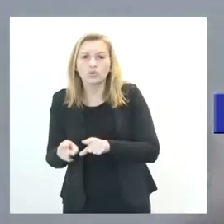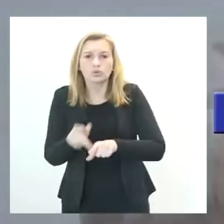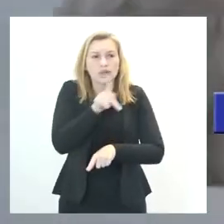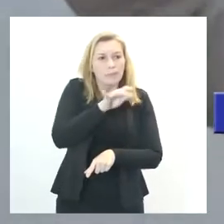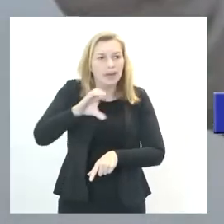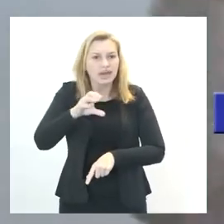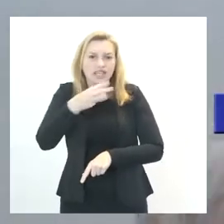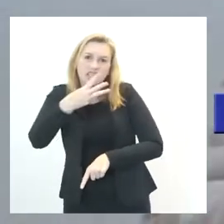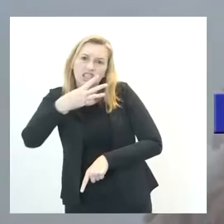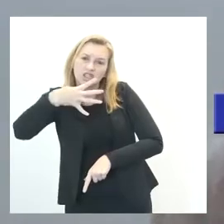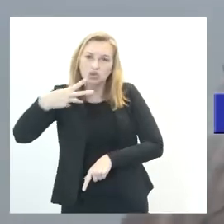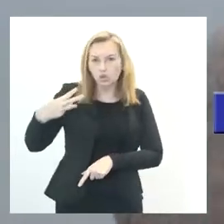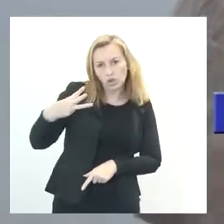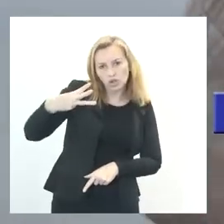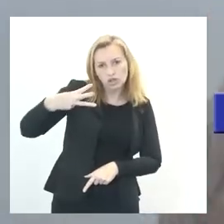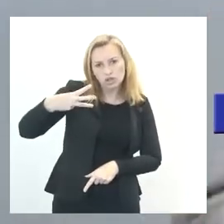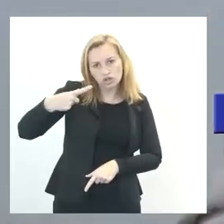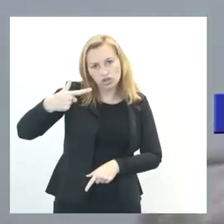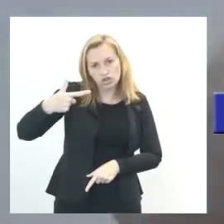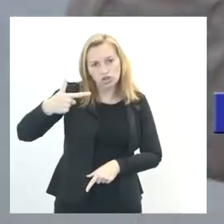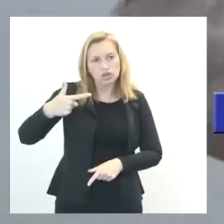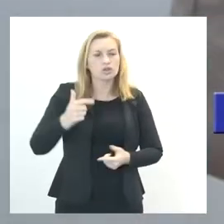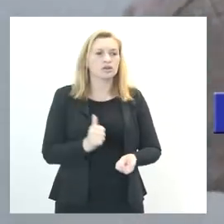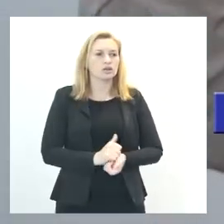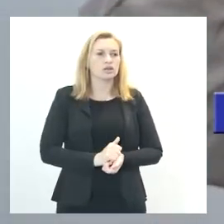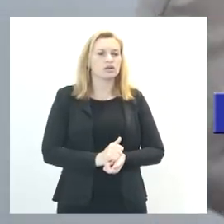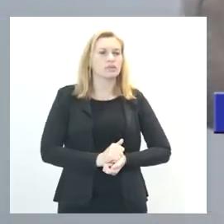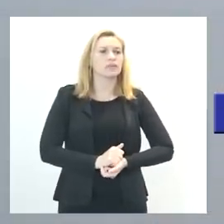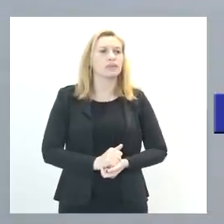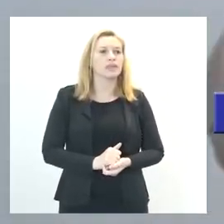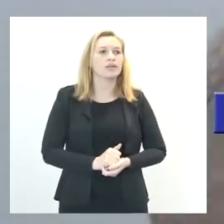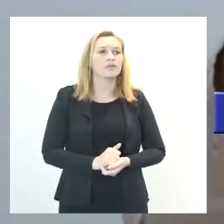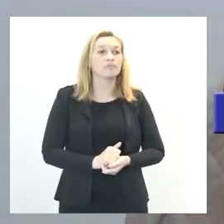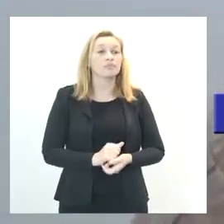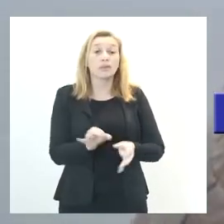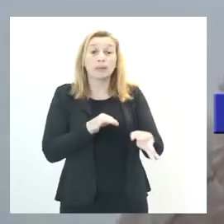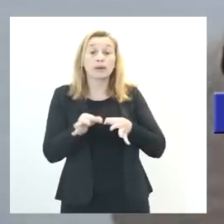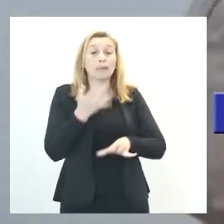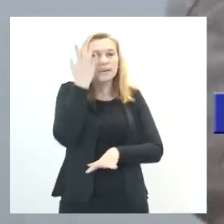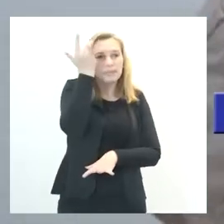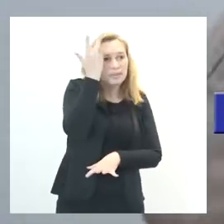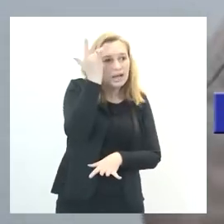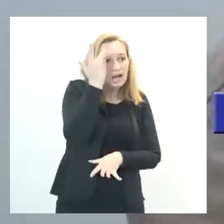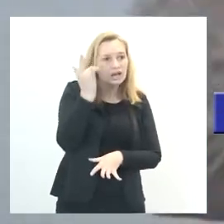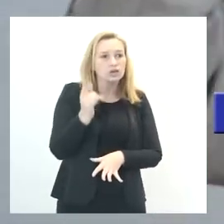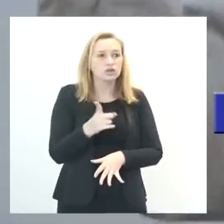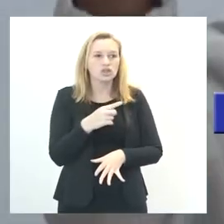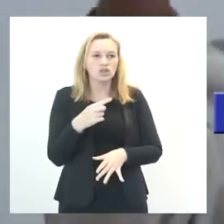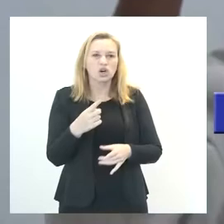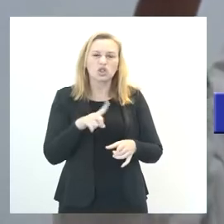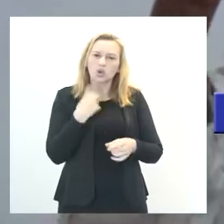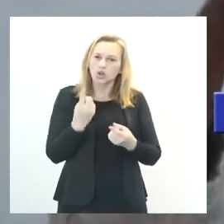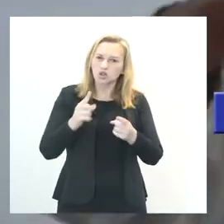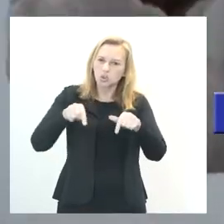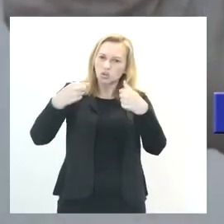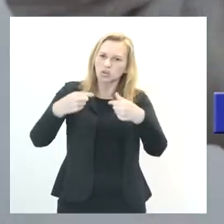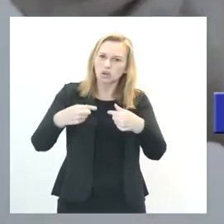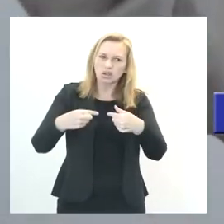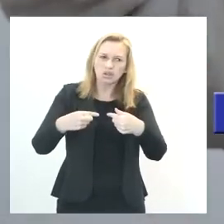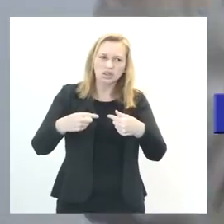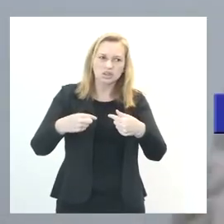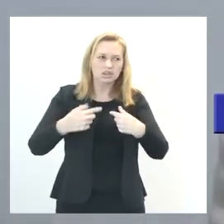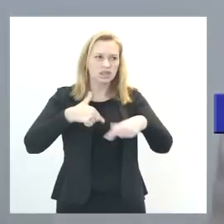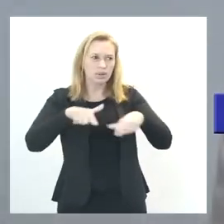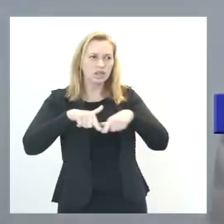32 enquanto a rádio Total está se pensando em implementar para amanhã contra nós trabalhadores nos servidores e